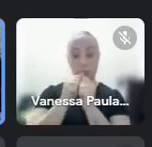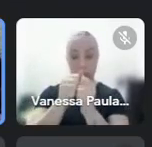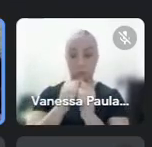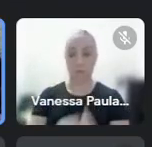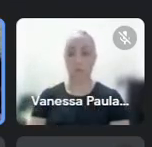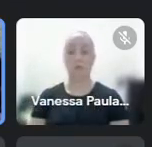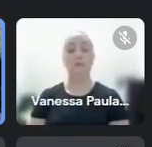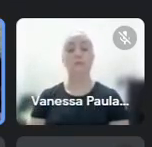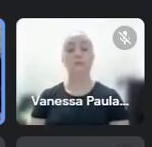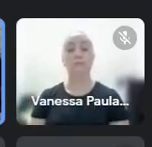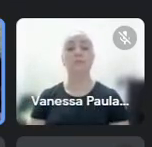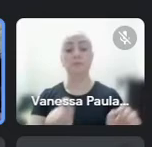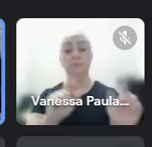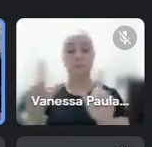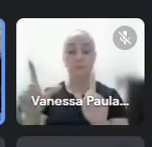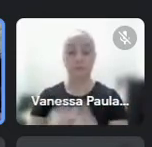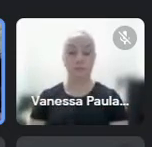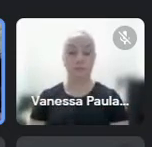Pode passar.